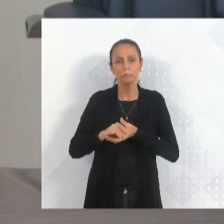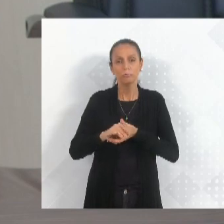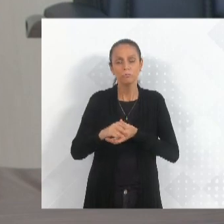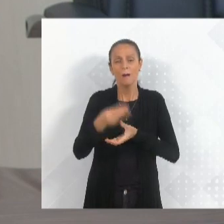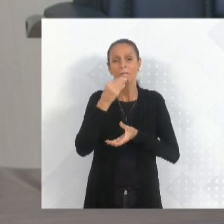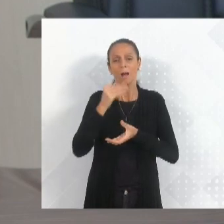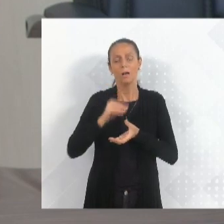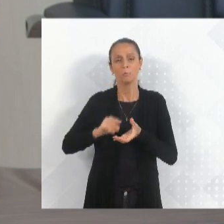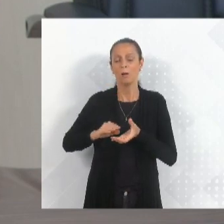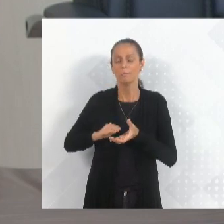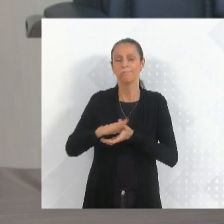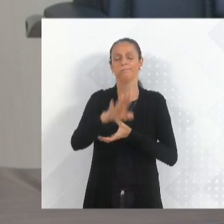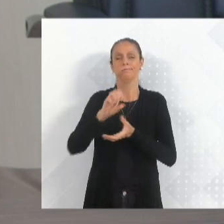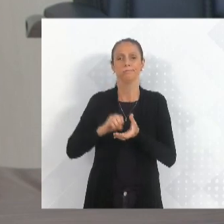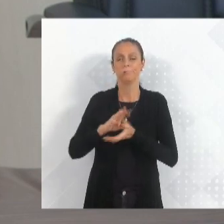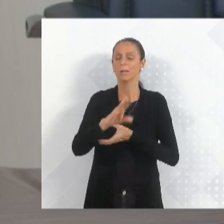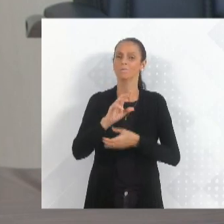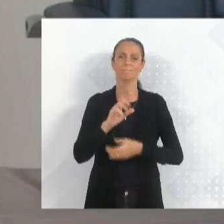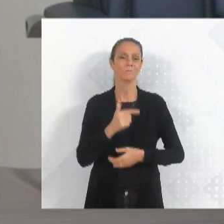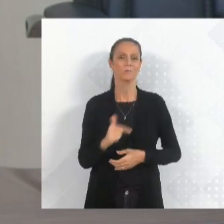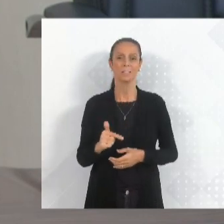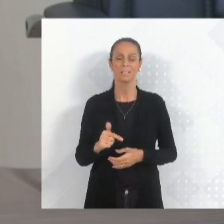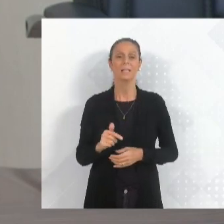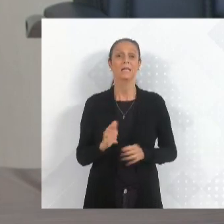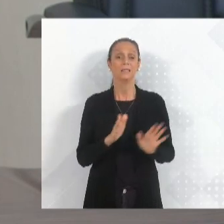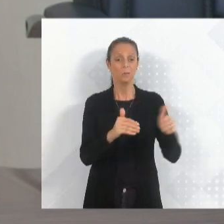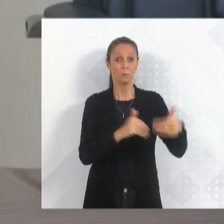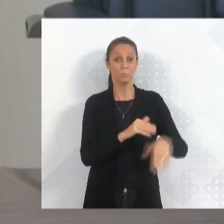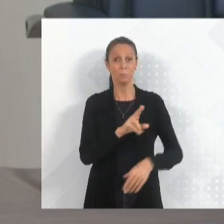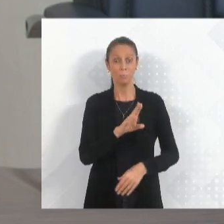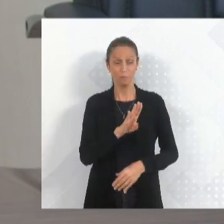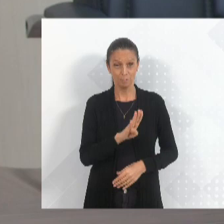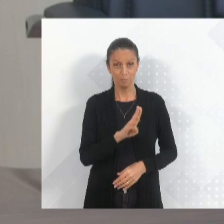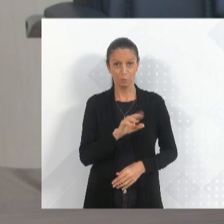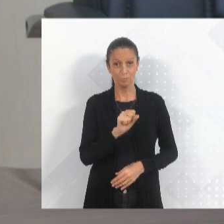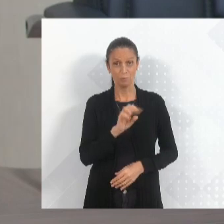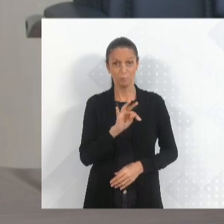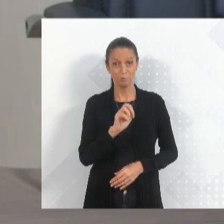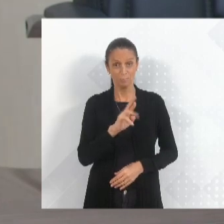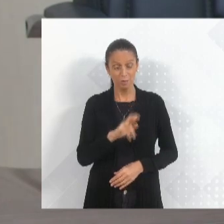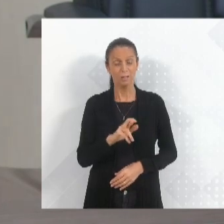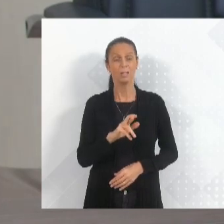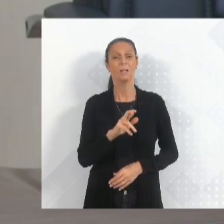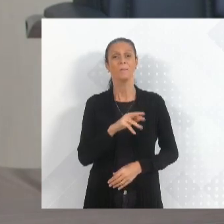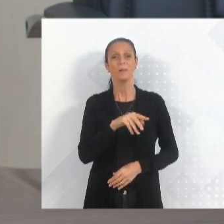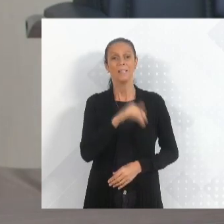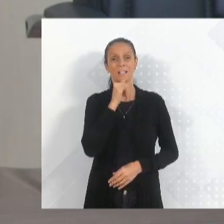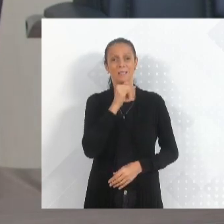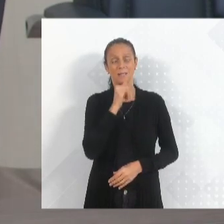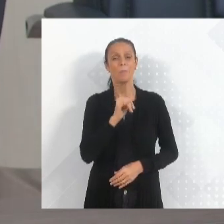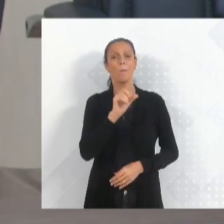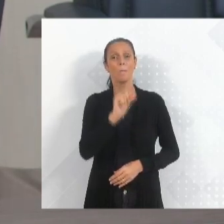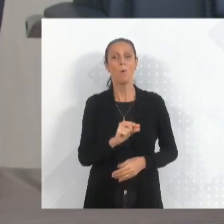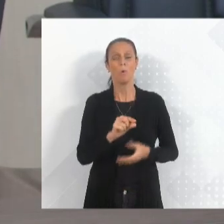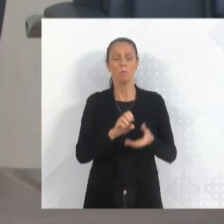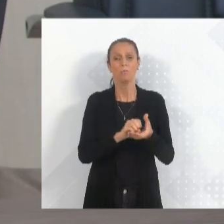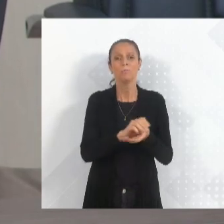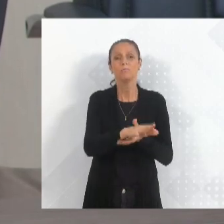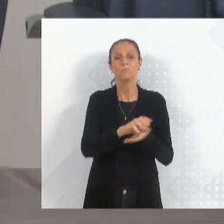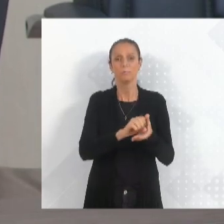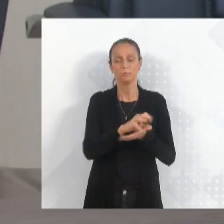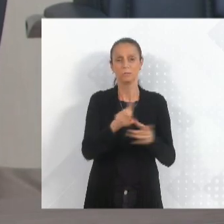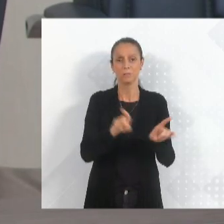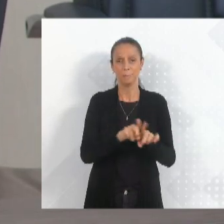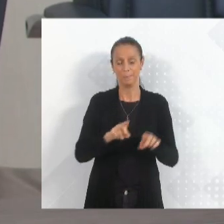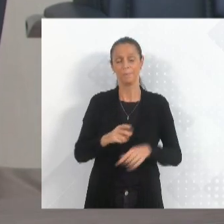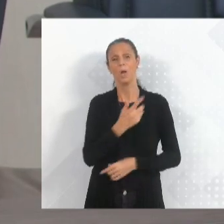a água chega. Quando não tem água, acaba, infelizmente, prejudicando a distribuição de água. O 115 está com os dias contados. Vamos acabar com o